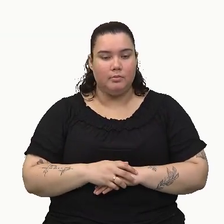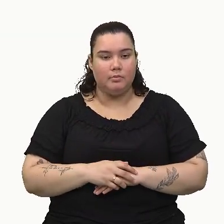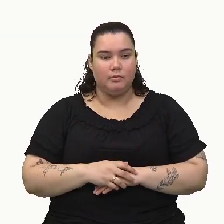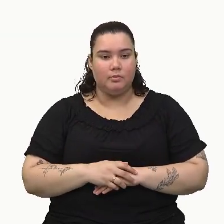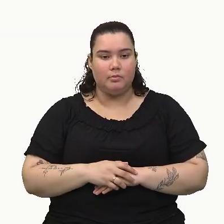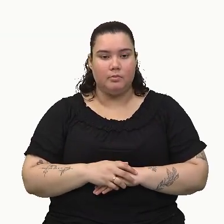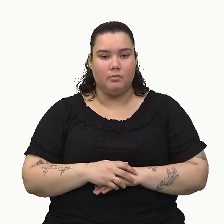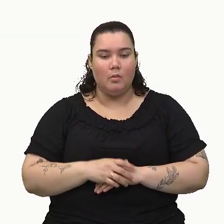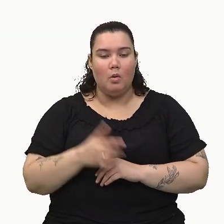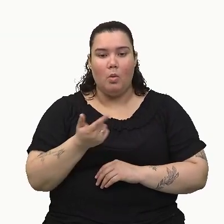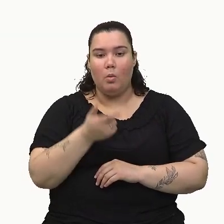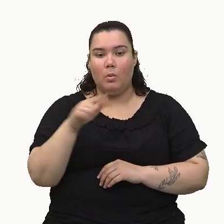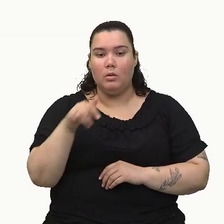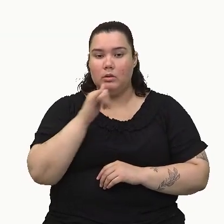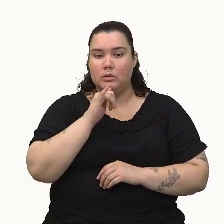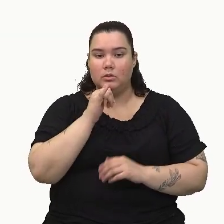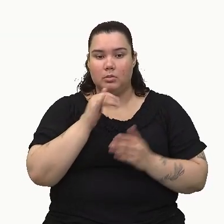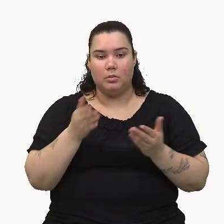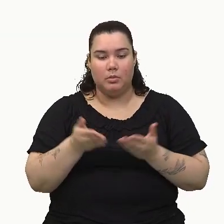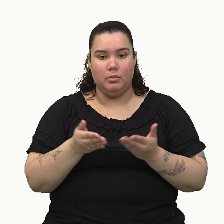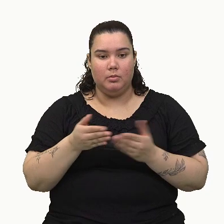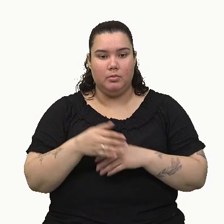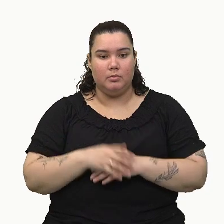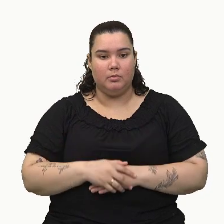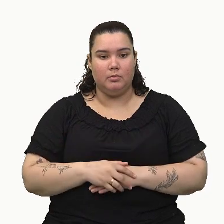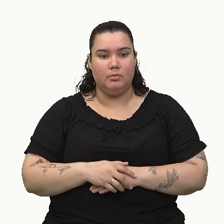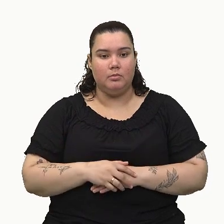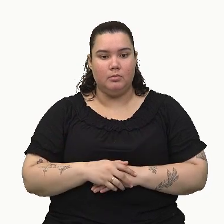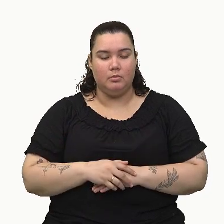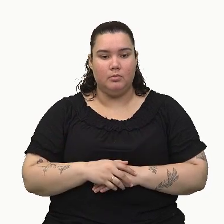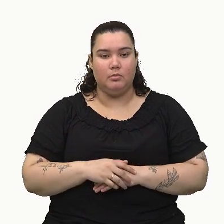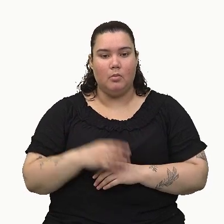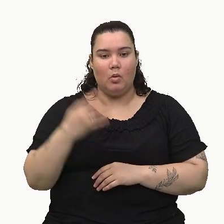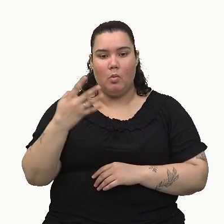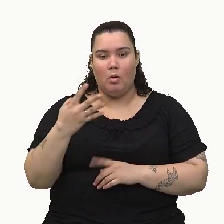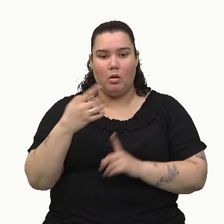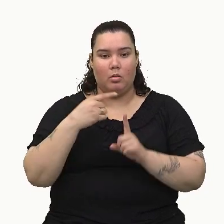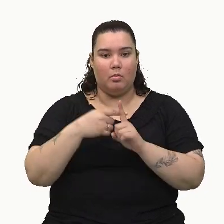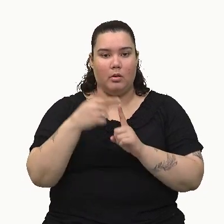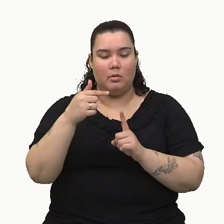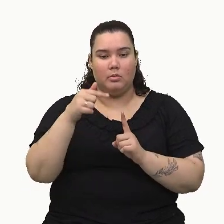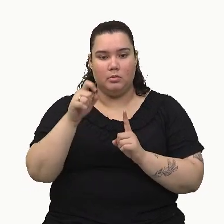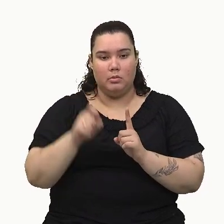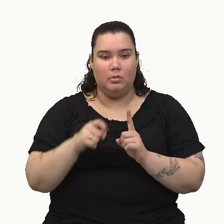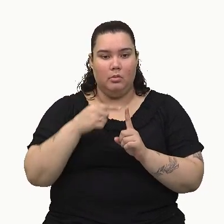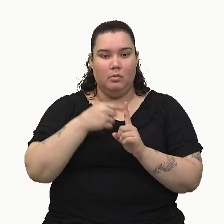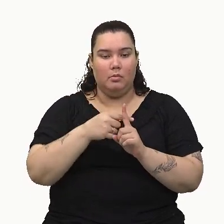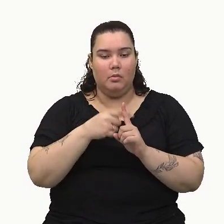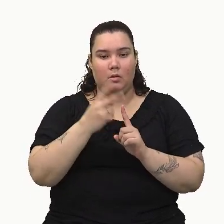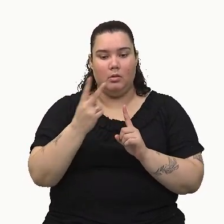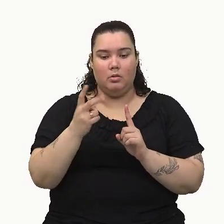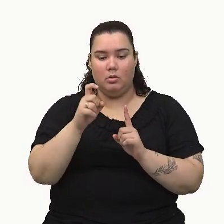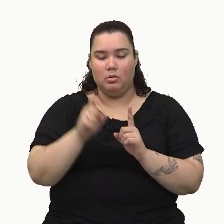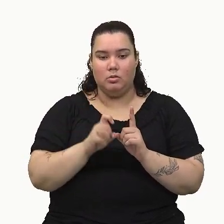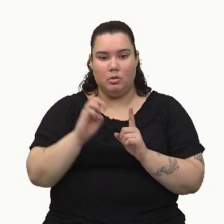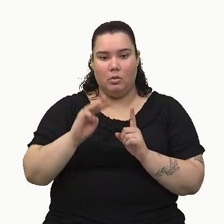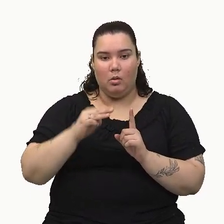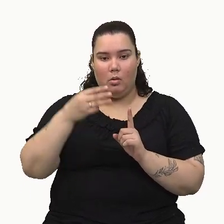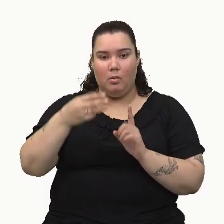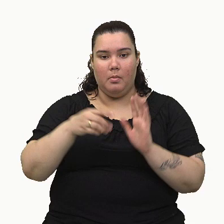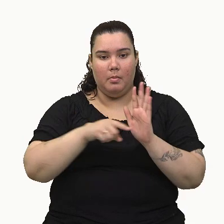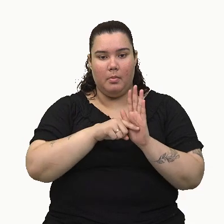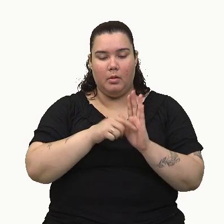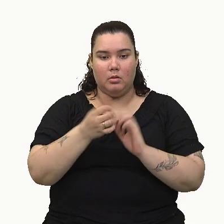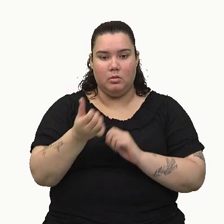Beleza, mais um exemplo aí, reparem. 4 mais 7x mais 2x ao cubo menos